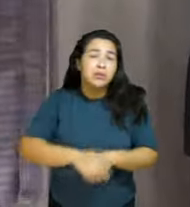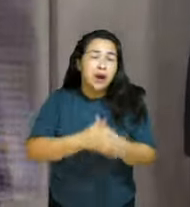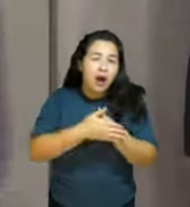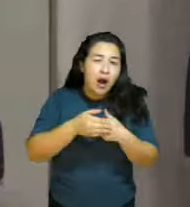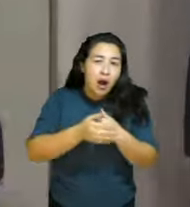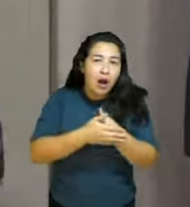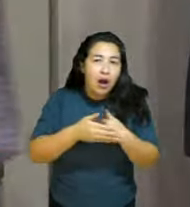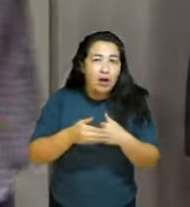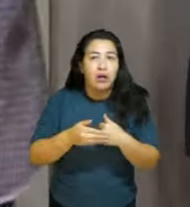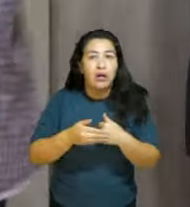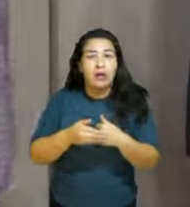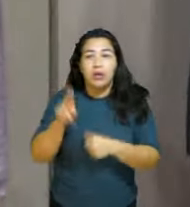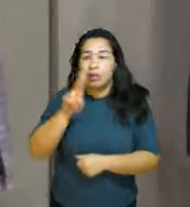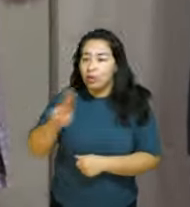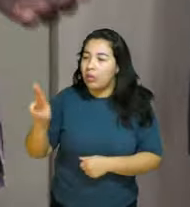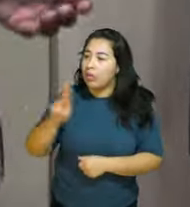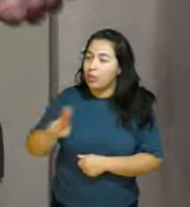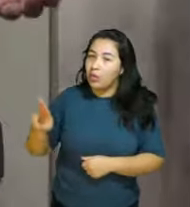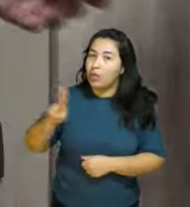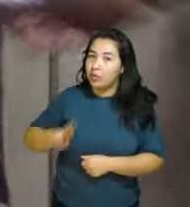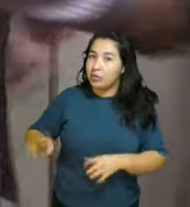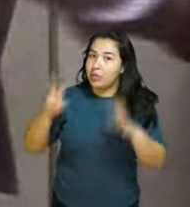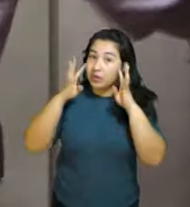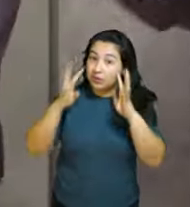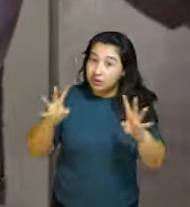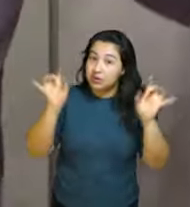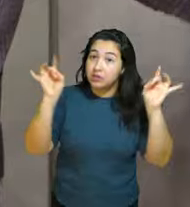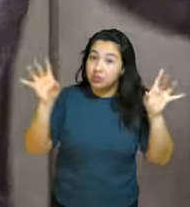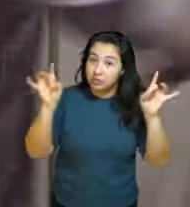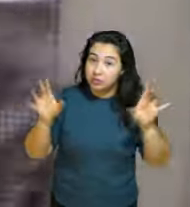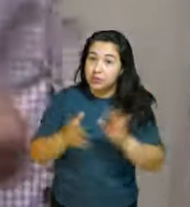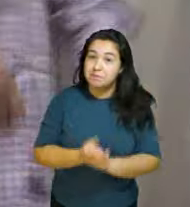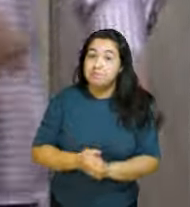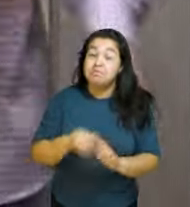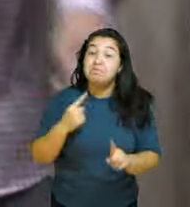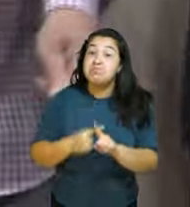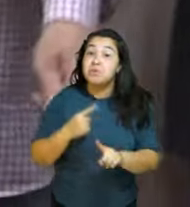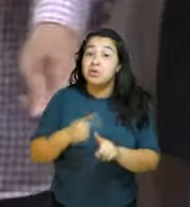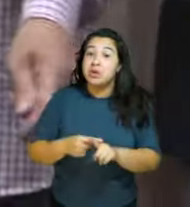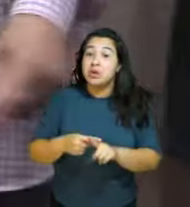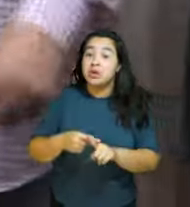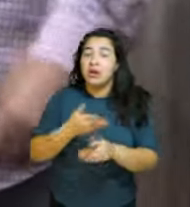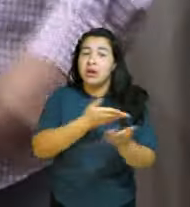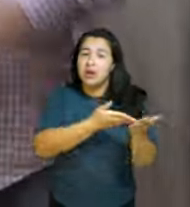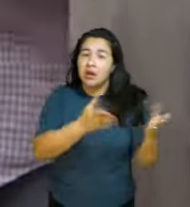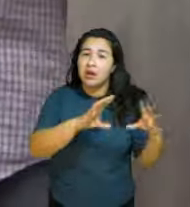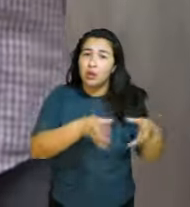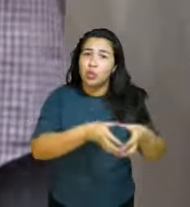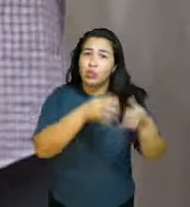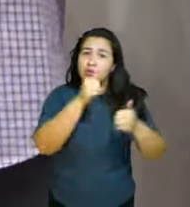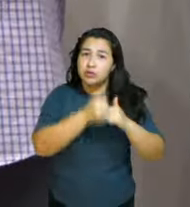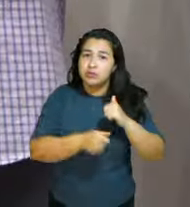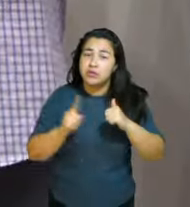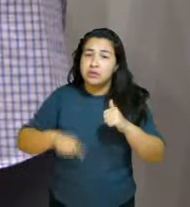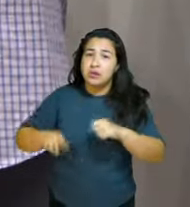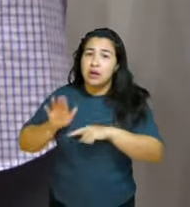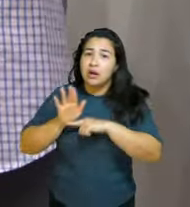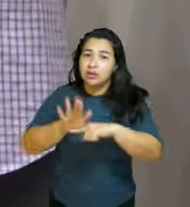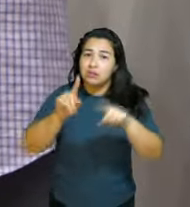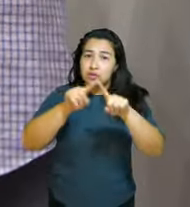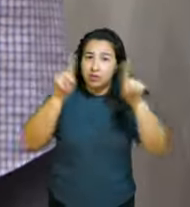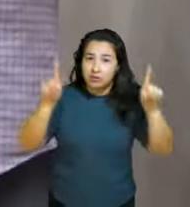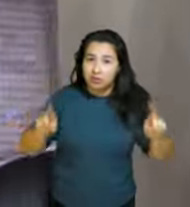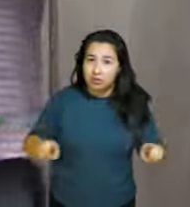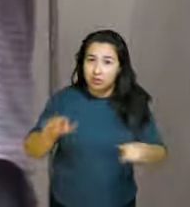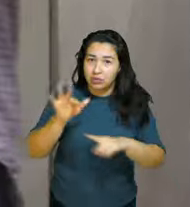esse pessoal que eu vou citar agora merece uma atenção especial, porque o segmento esportivo merece, e tudo passa pela mão deles, são os colaboradores e servidores da FESPORT aqui